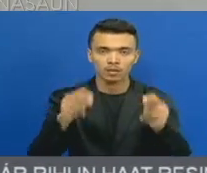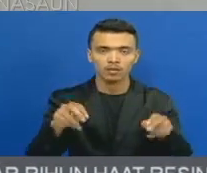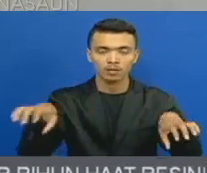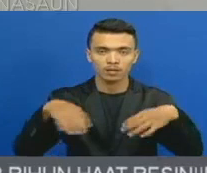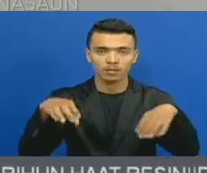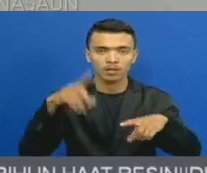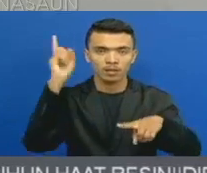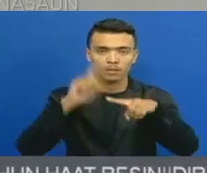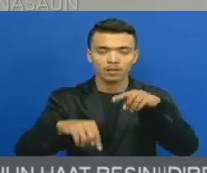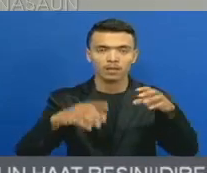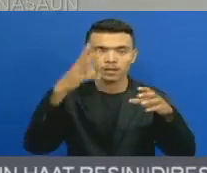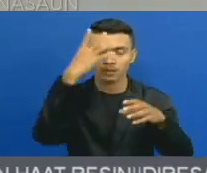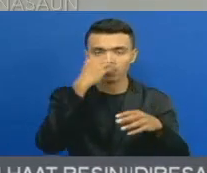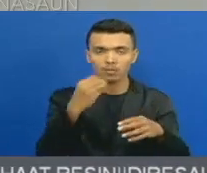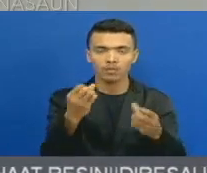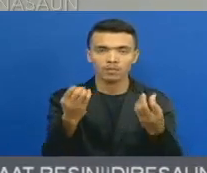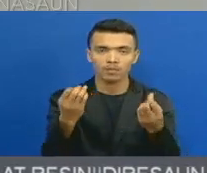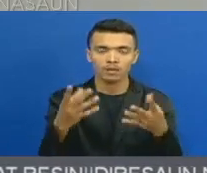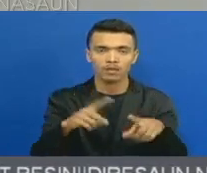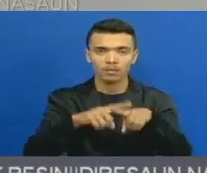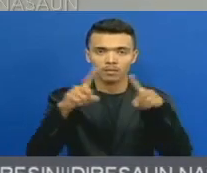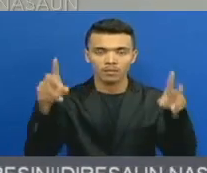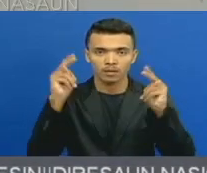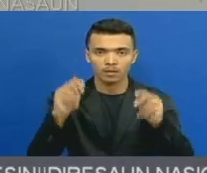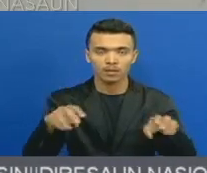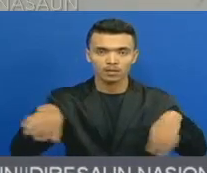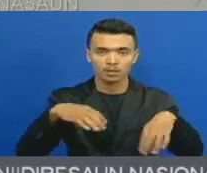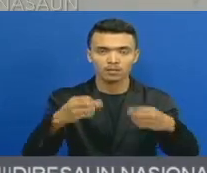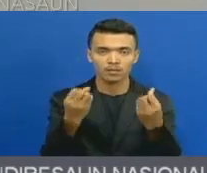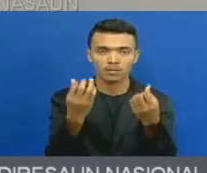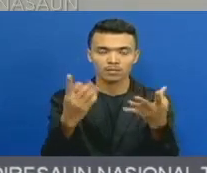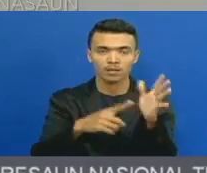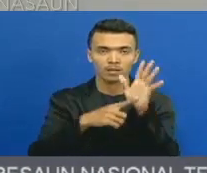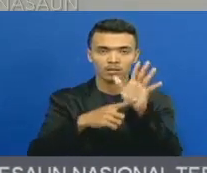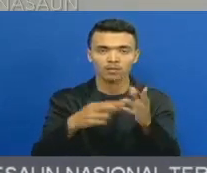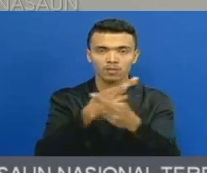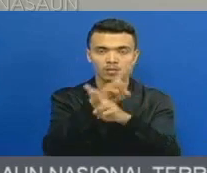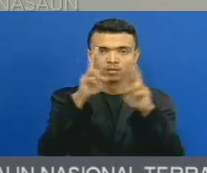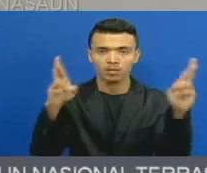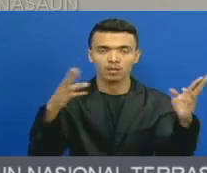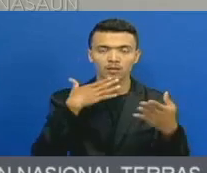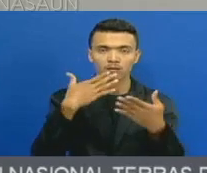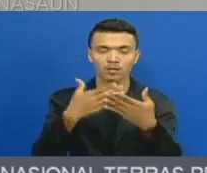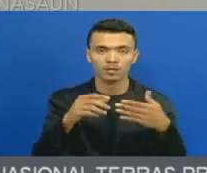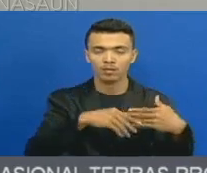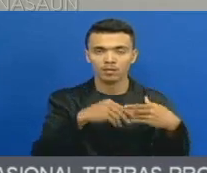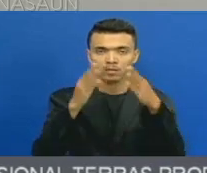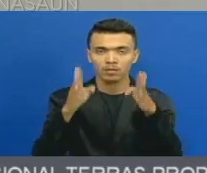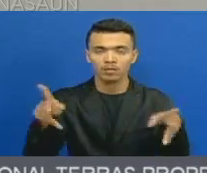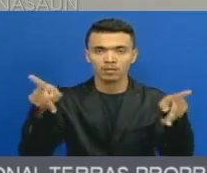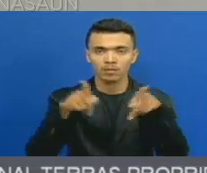ita descansa bara, mai bem tem que serviço bara, atu do resultado dia, para administrador posto sira